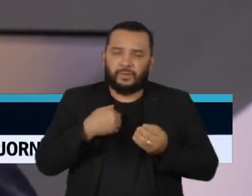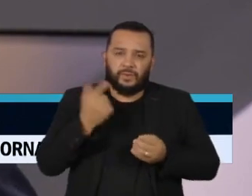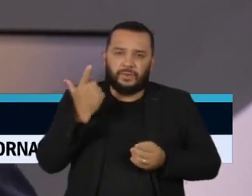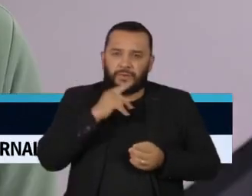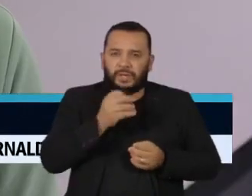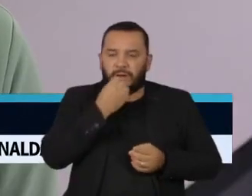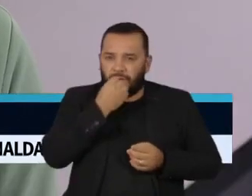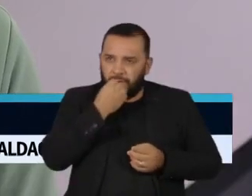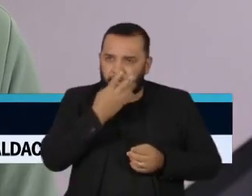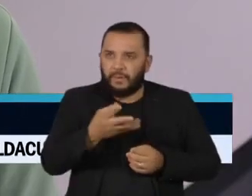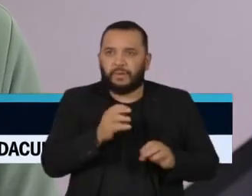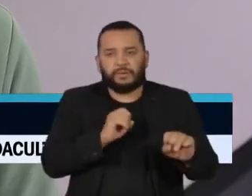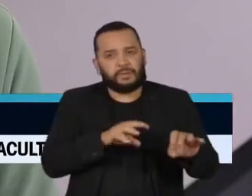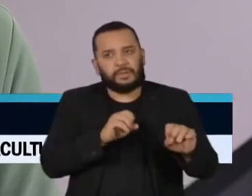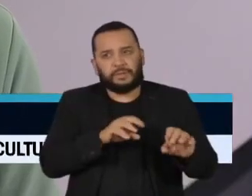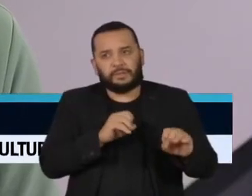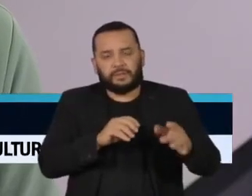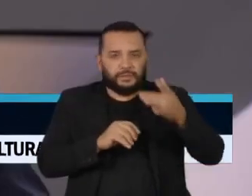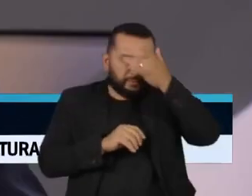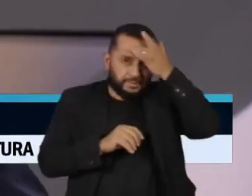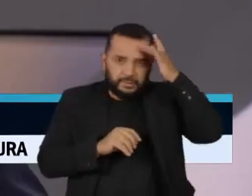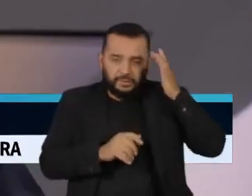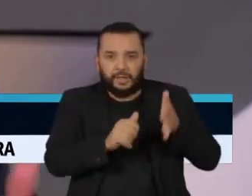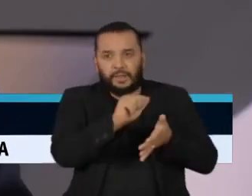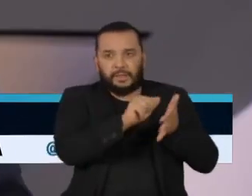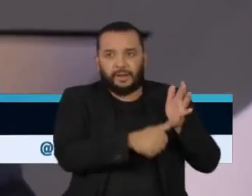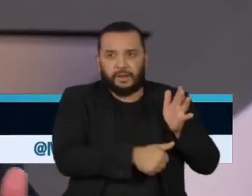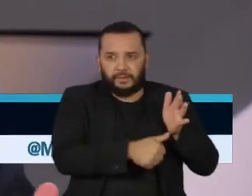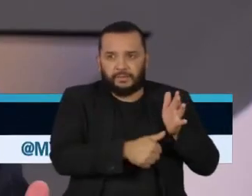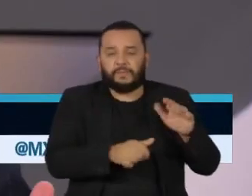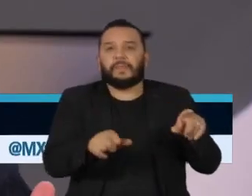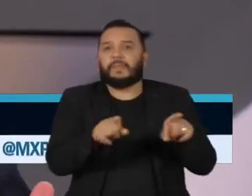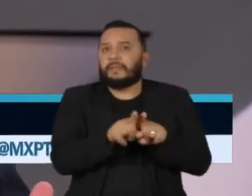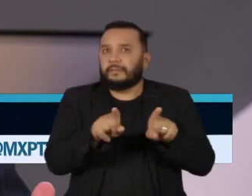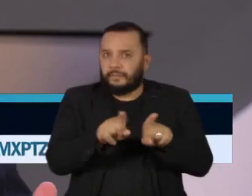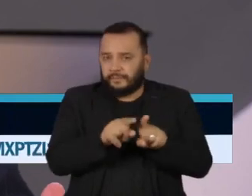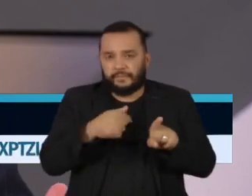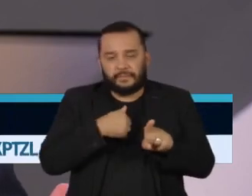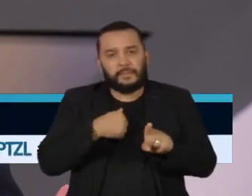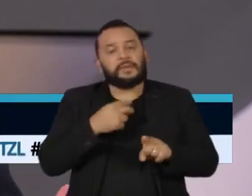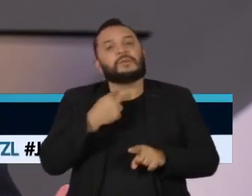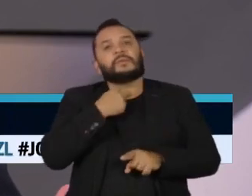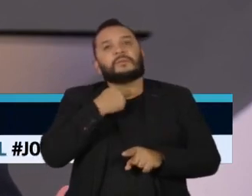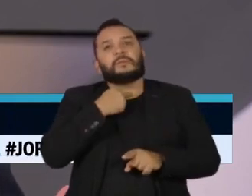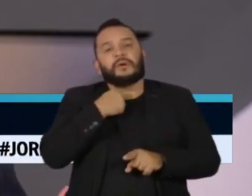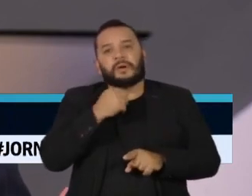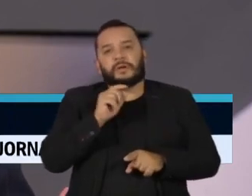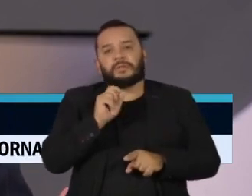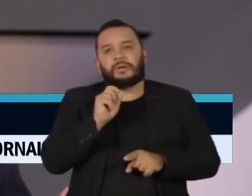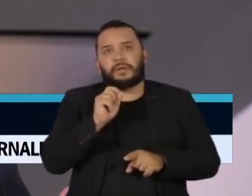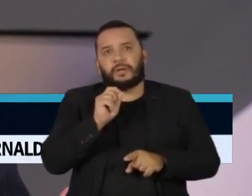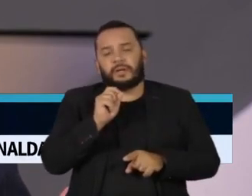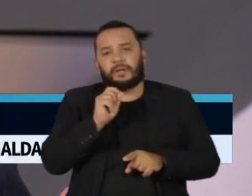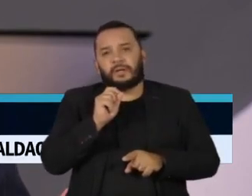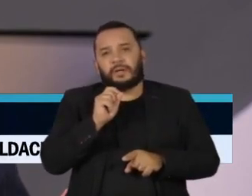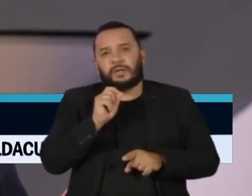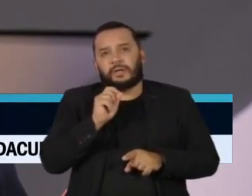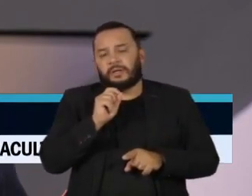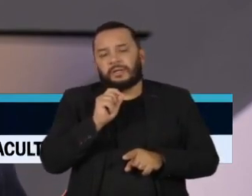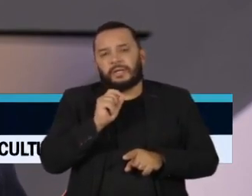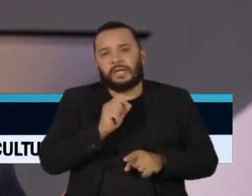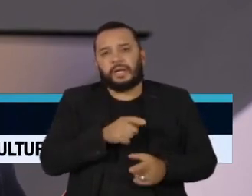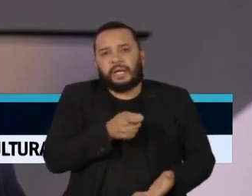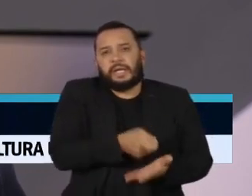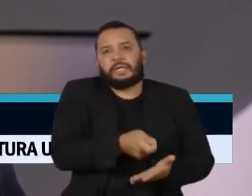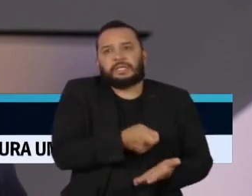boa educação para pessoas que têm síndrome de Down e tomar cuidado para não atropelá-las com uma